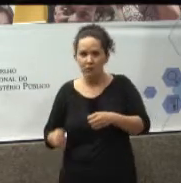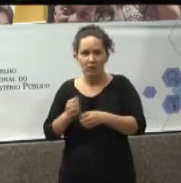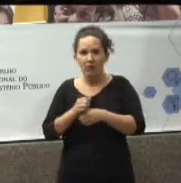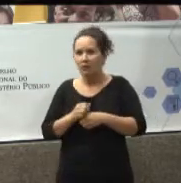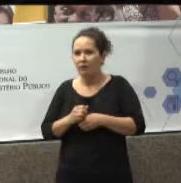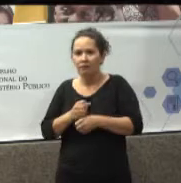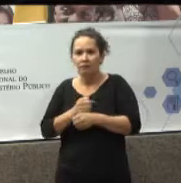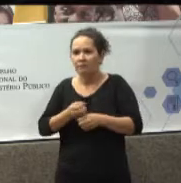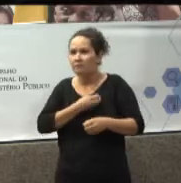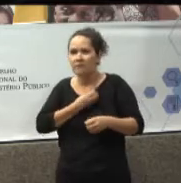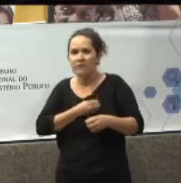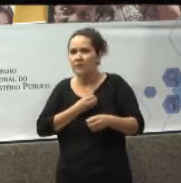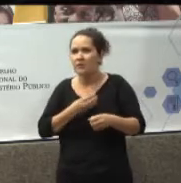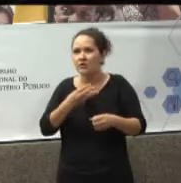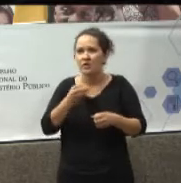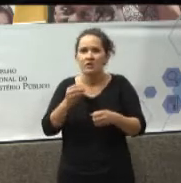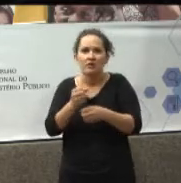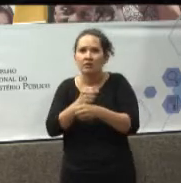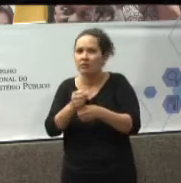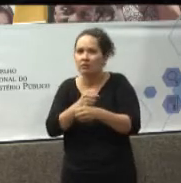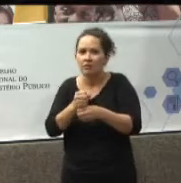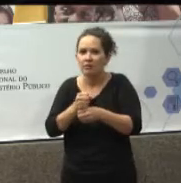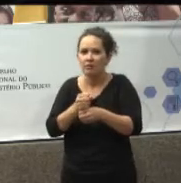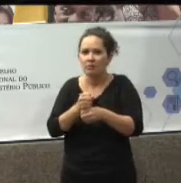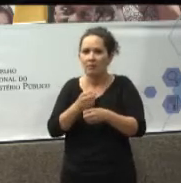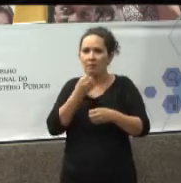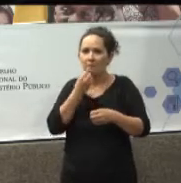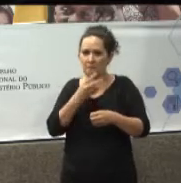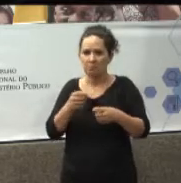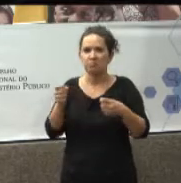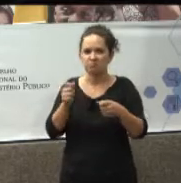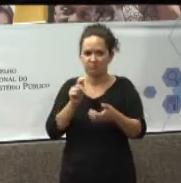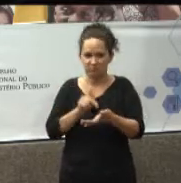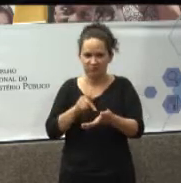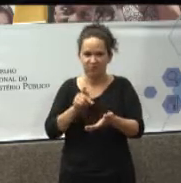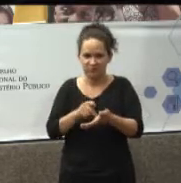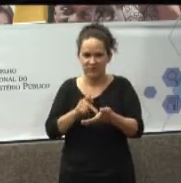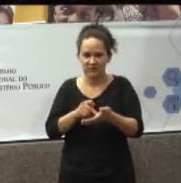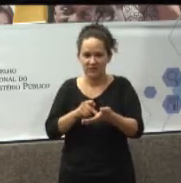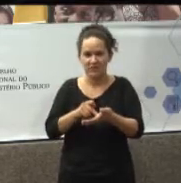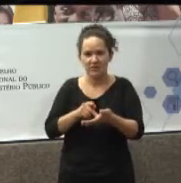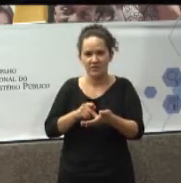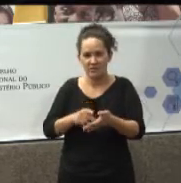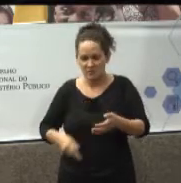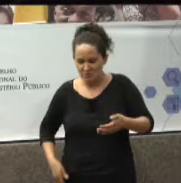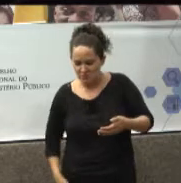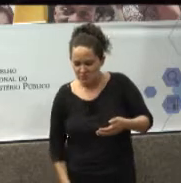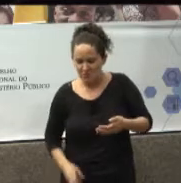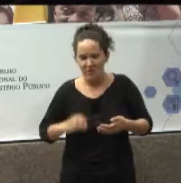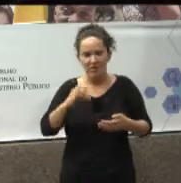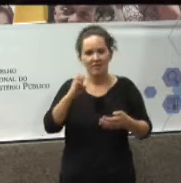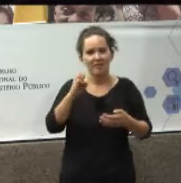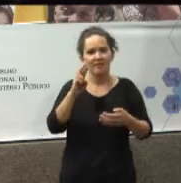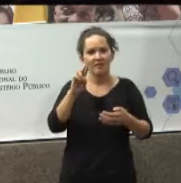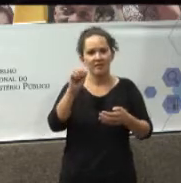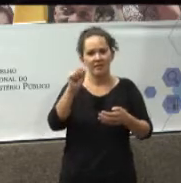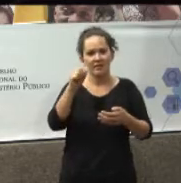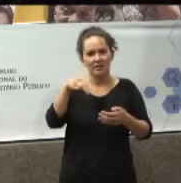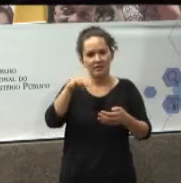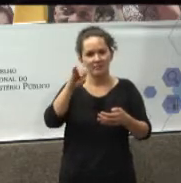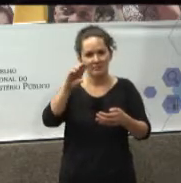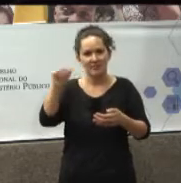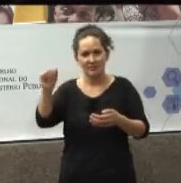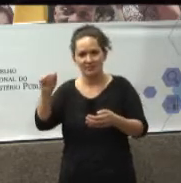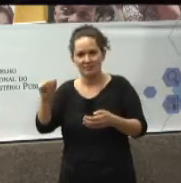80 anos mas o médico fala final do ano o bom mesmo é a próxima de ser ano que tem uma vida média de 50 anos não implantar isso no